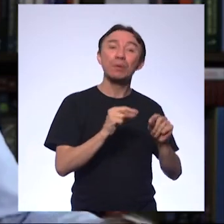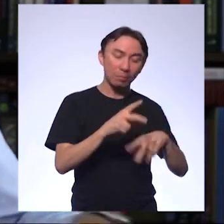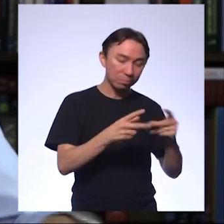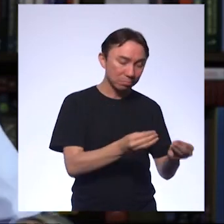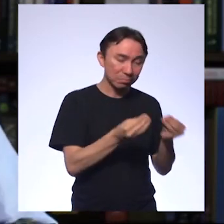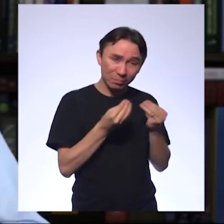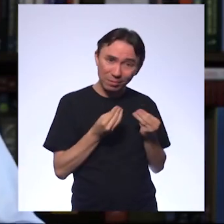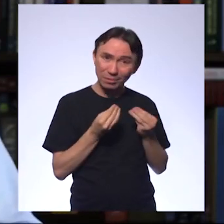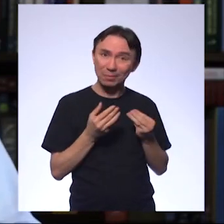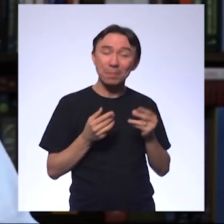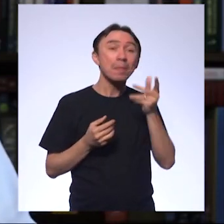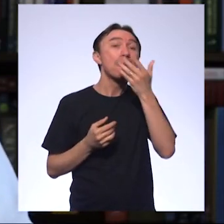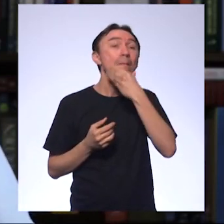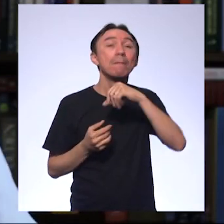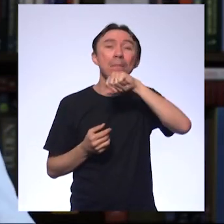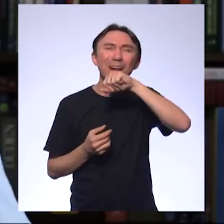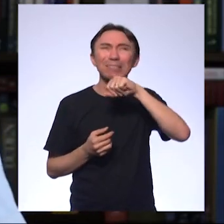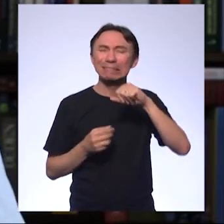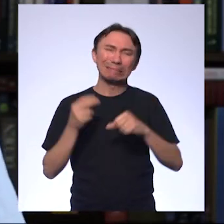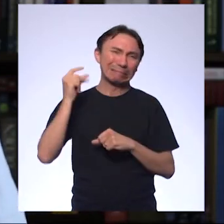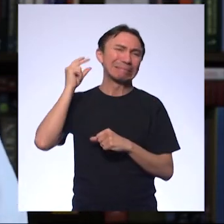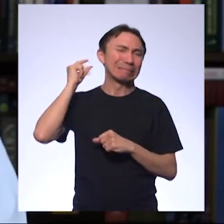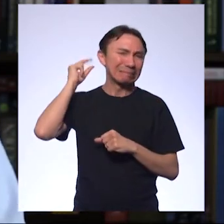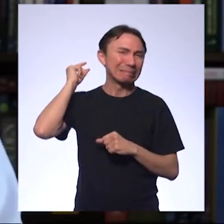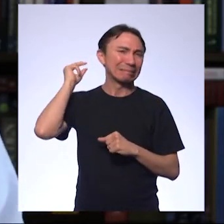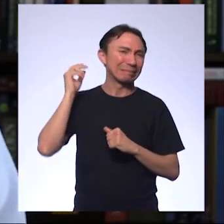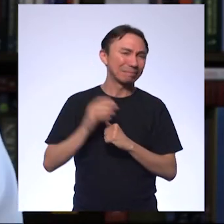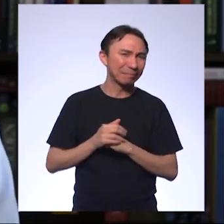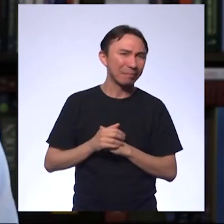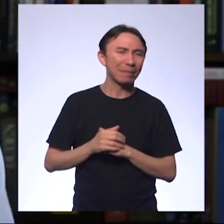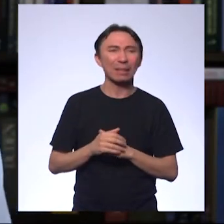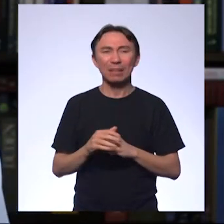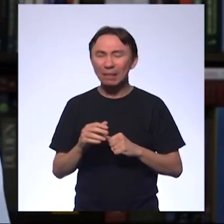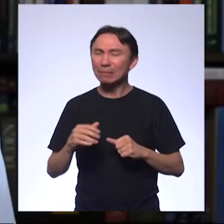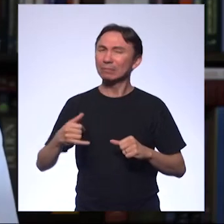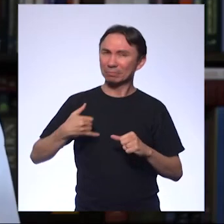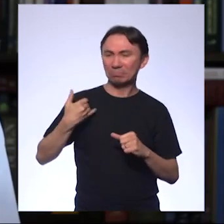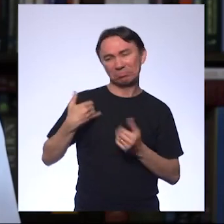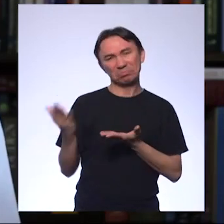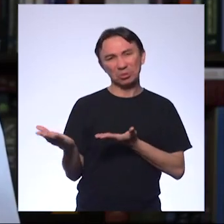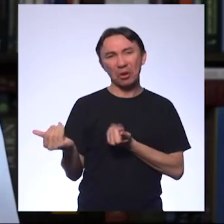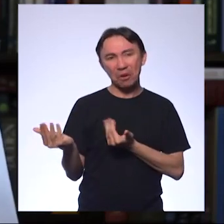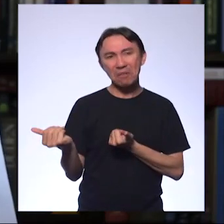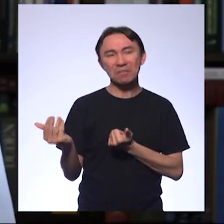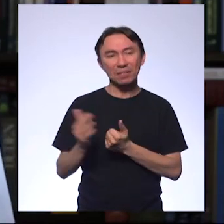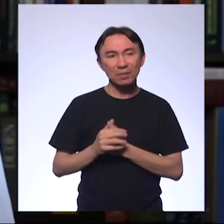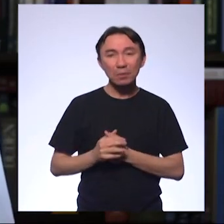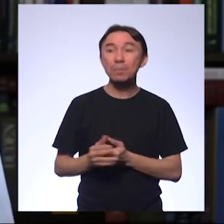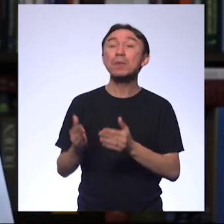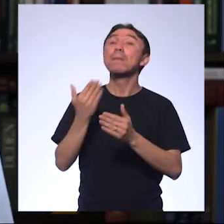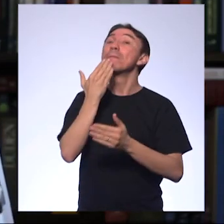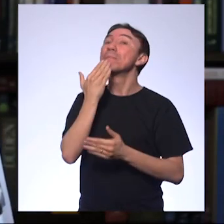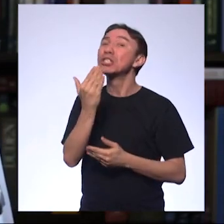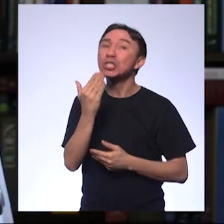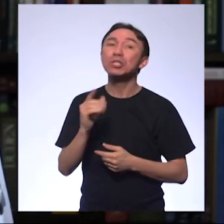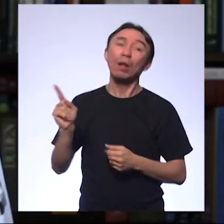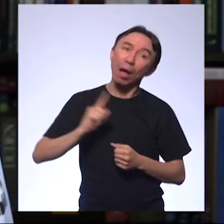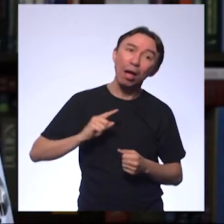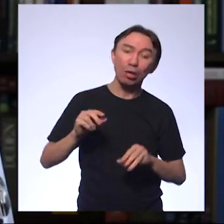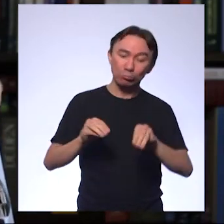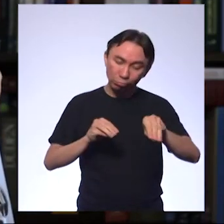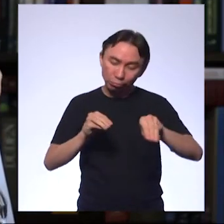ganhei do meu pai faz muito tempo. Eu era adolescente e eu pedi a ele um jogo de